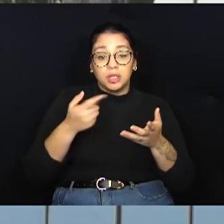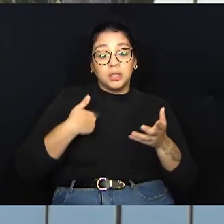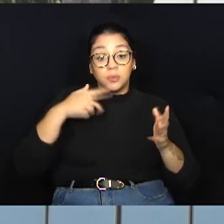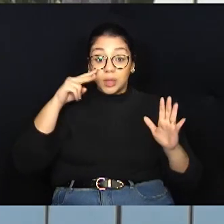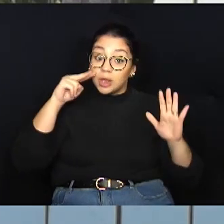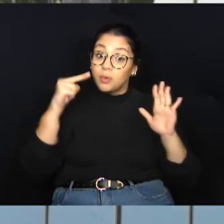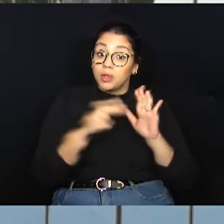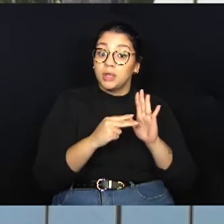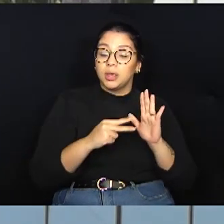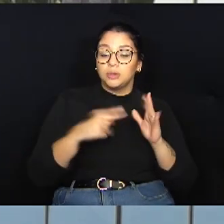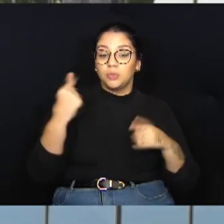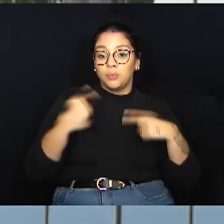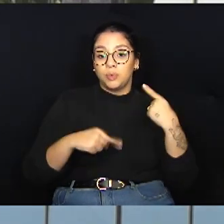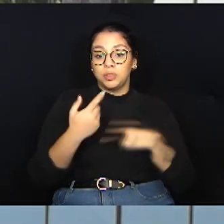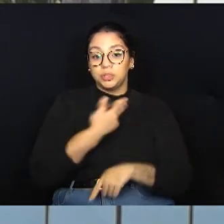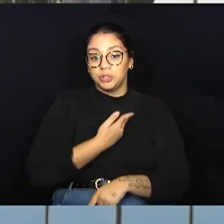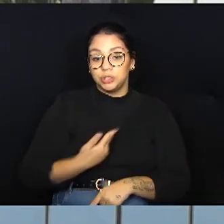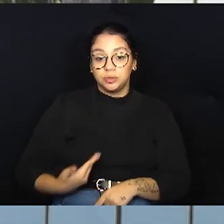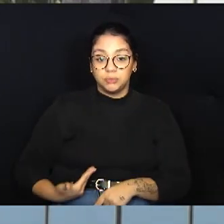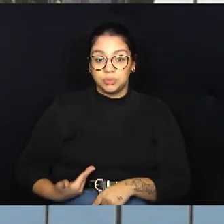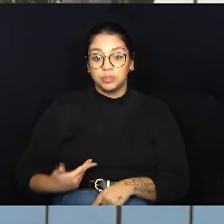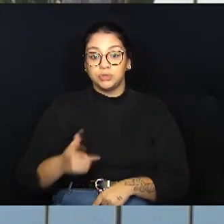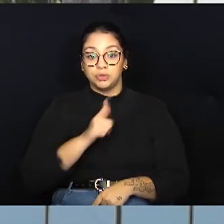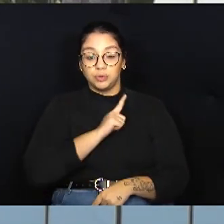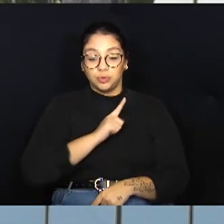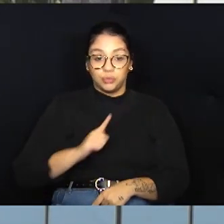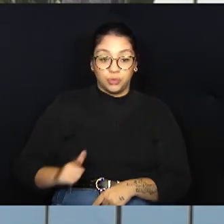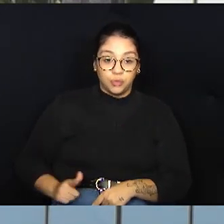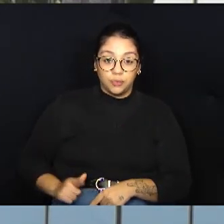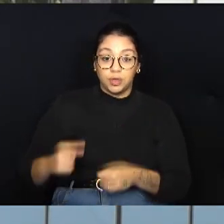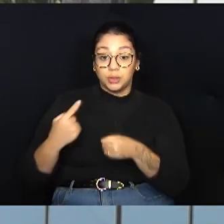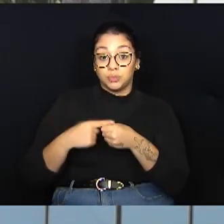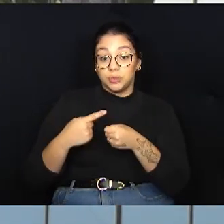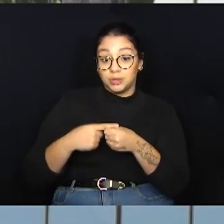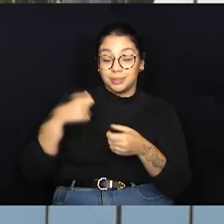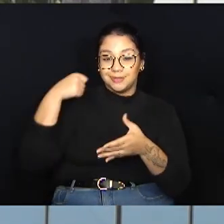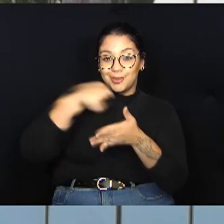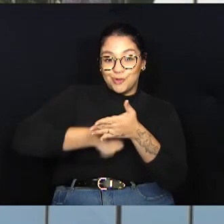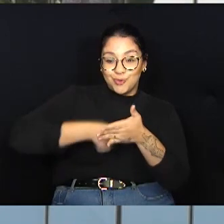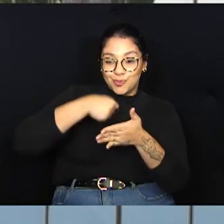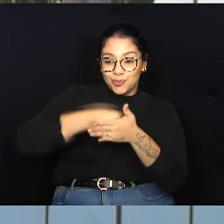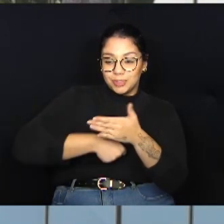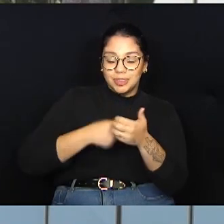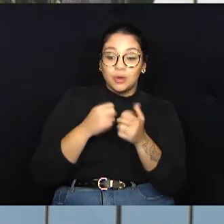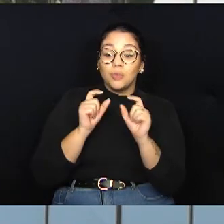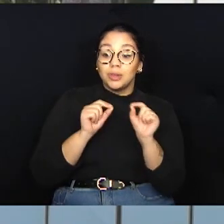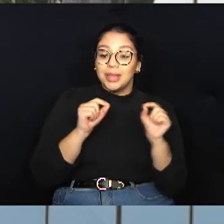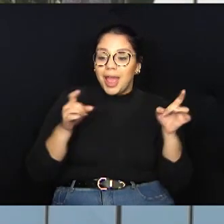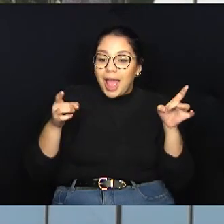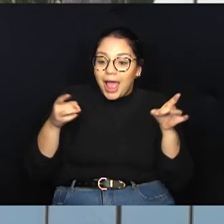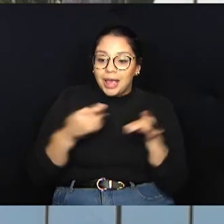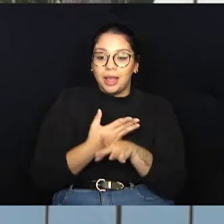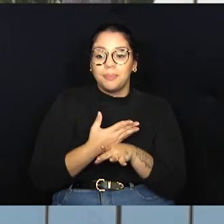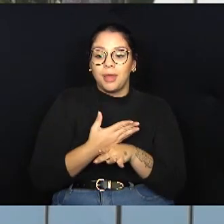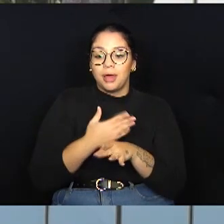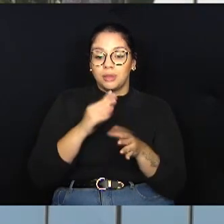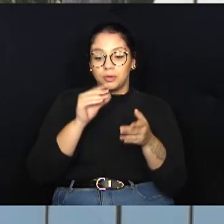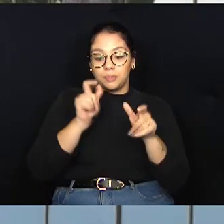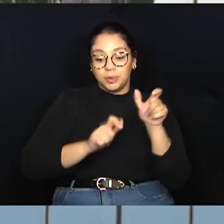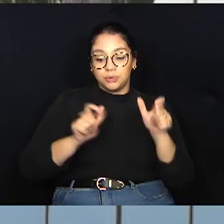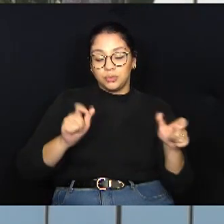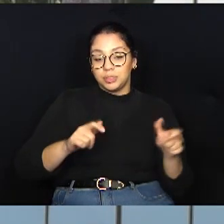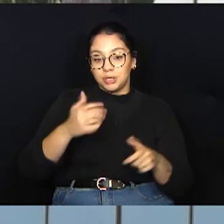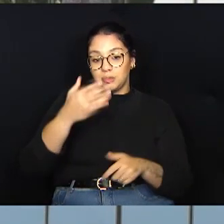as políticas públicas dos governos municipais na luta da erradicação do